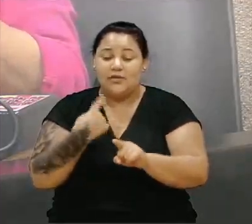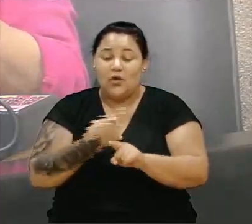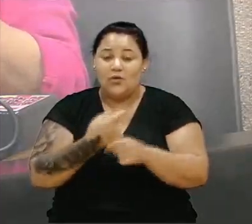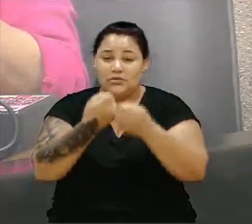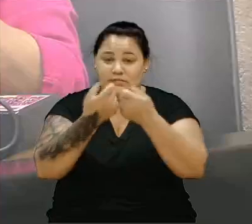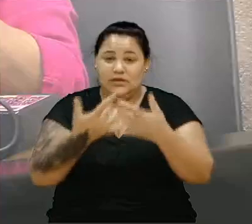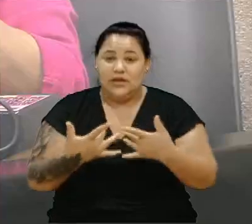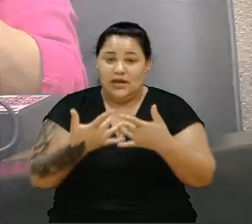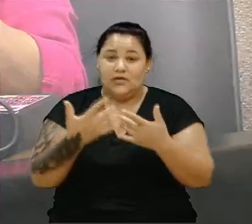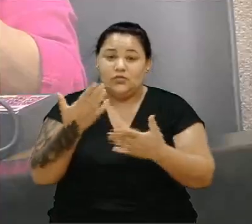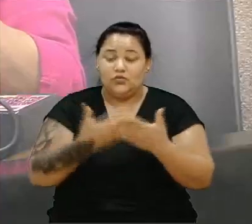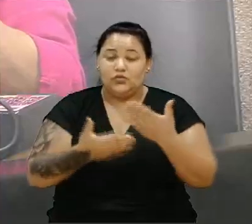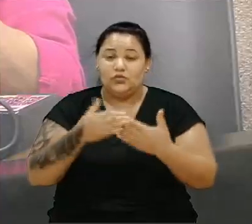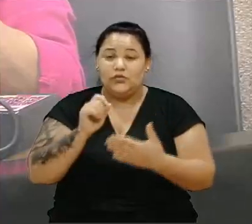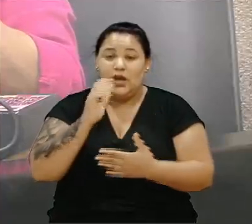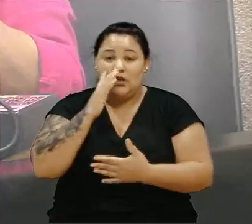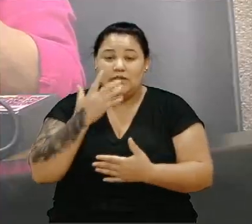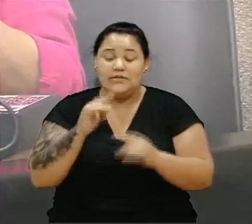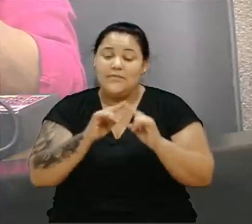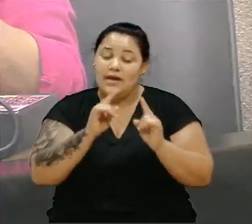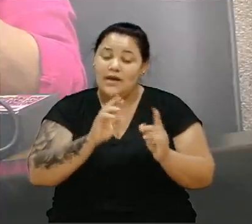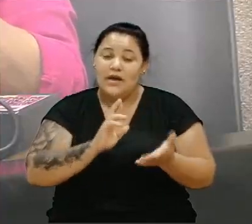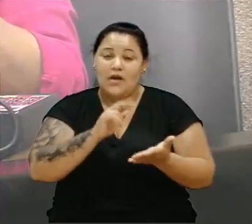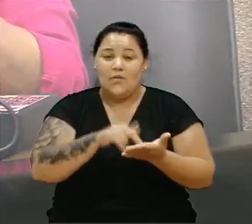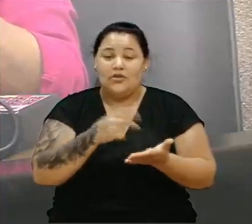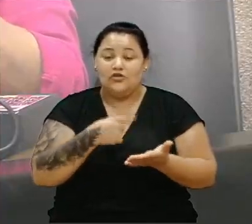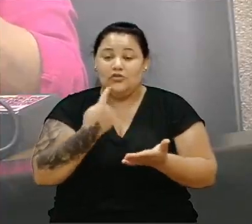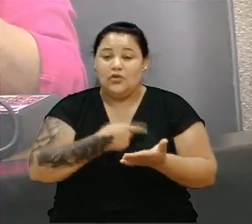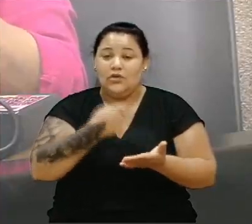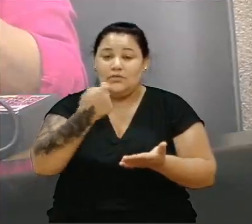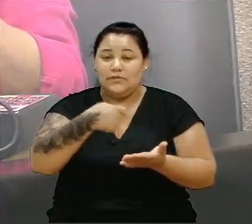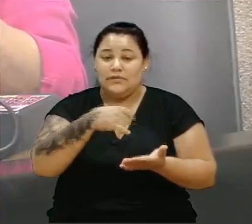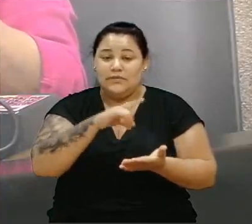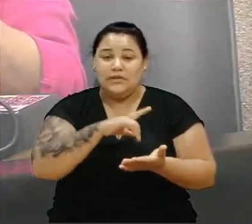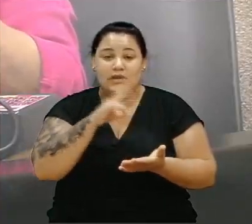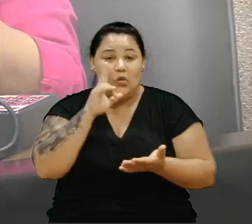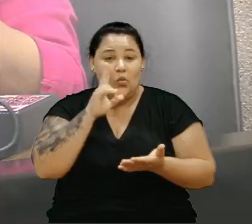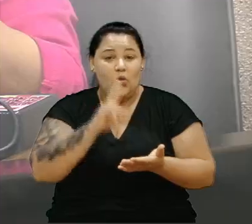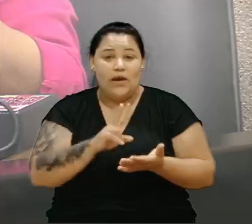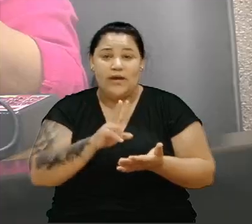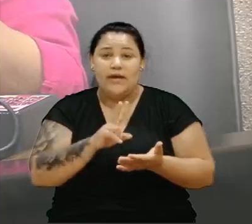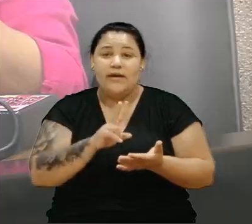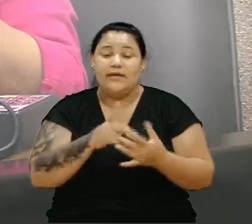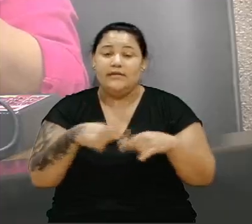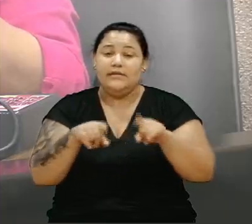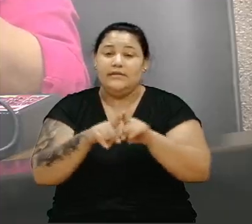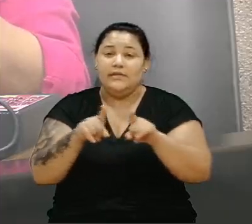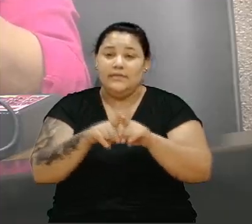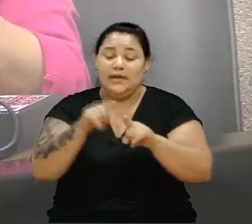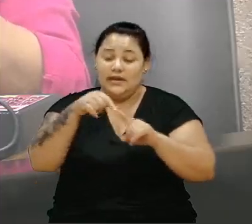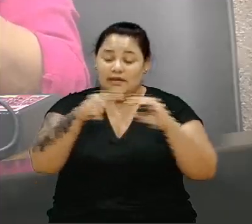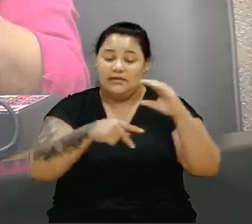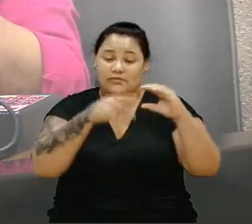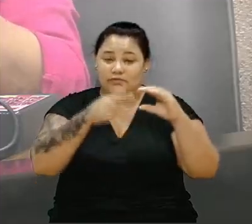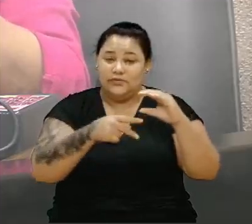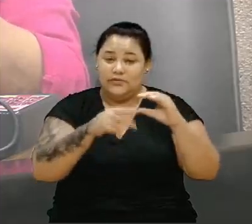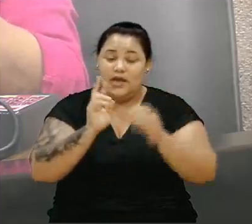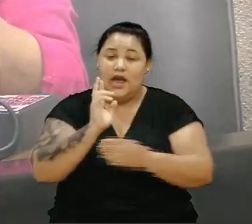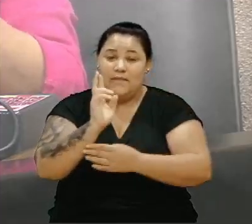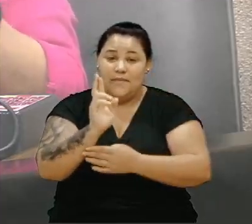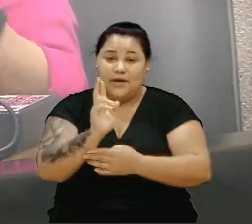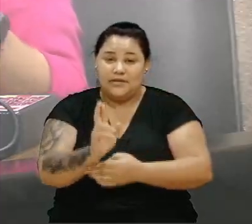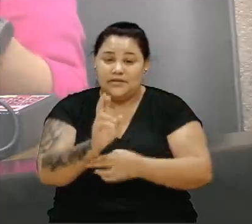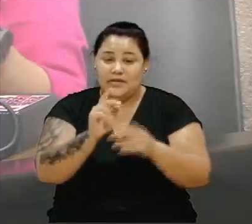toda a situação, mas que realmente a gente precisa ter um olhar, e por que não um olhar aqui da Câmara de Vereadores que representam